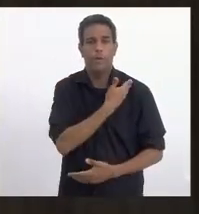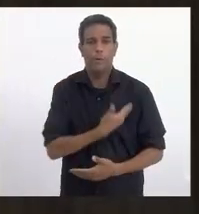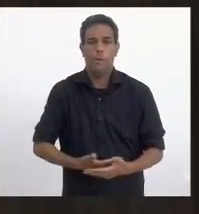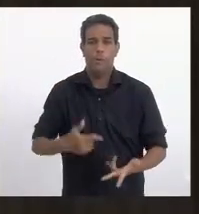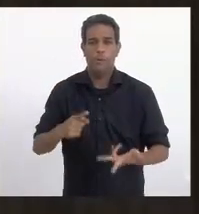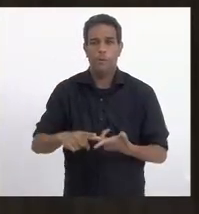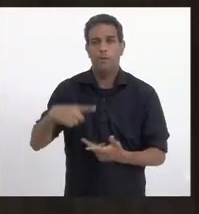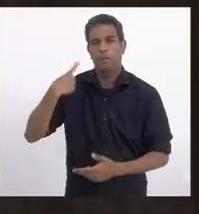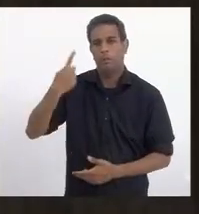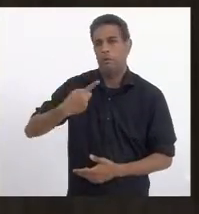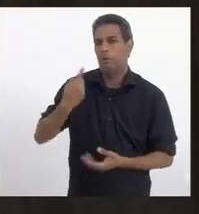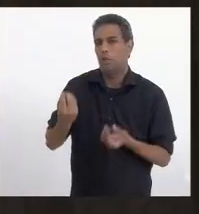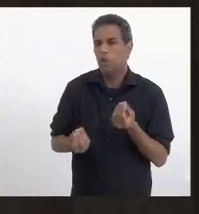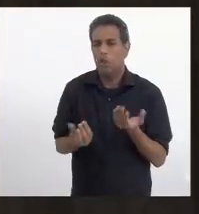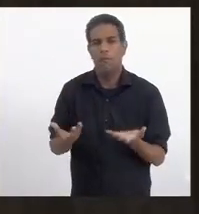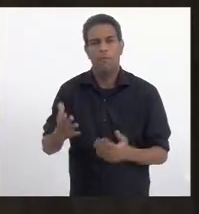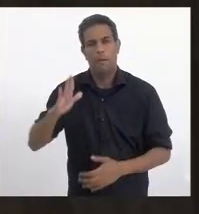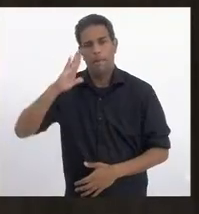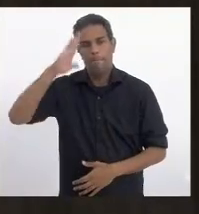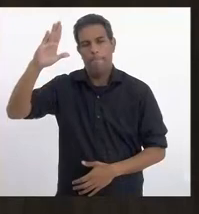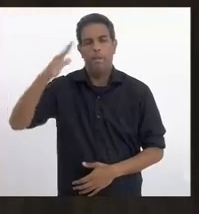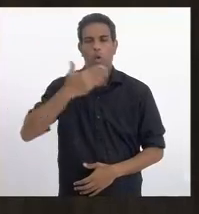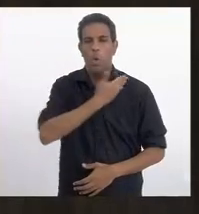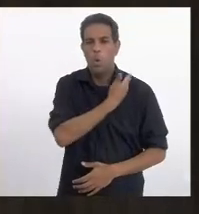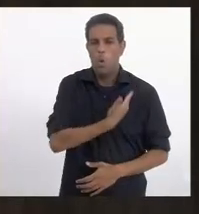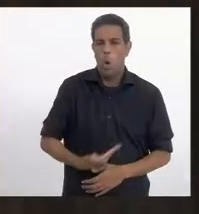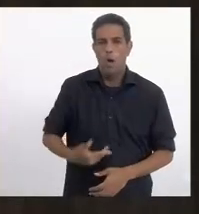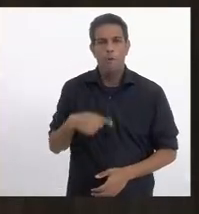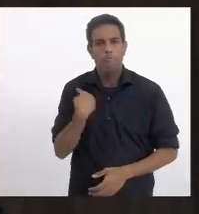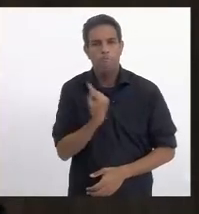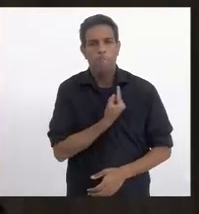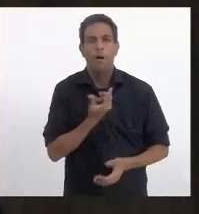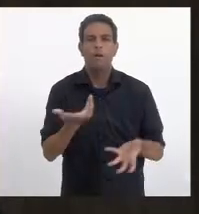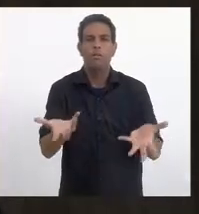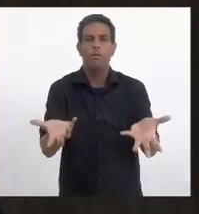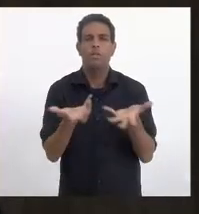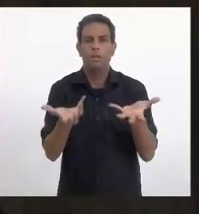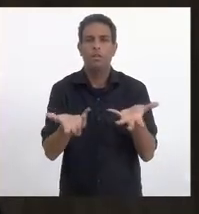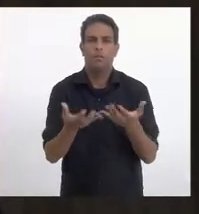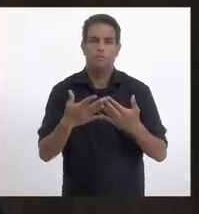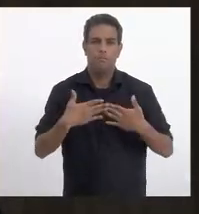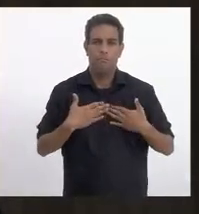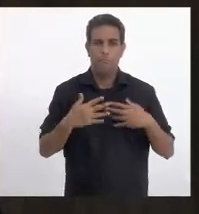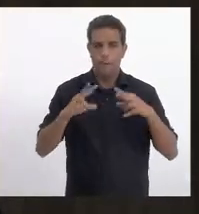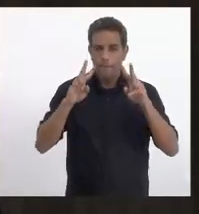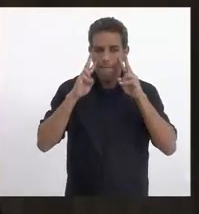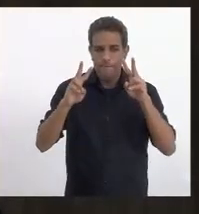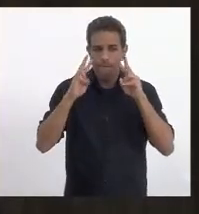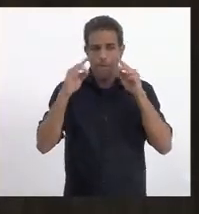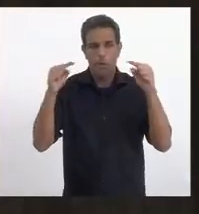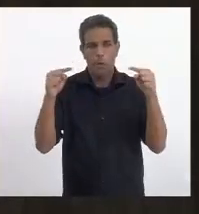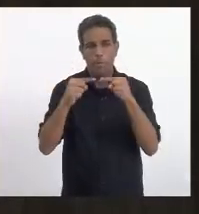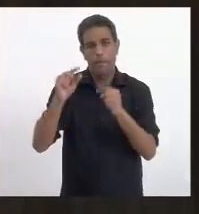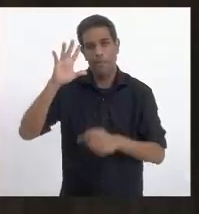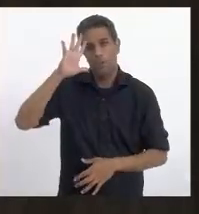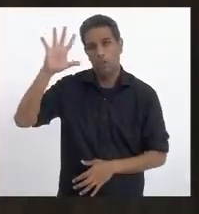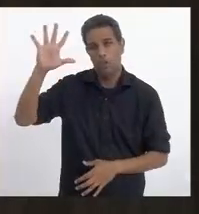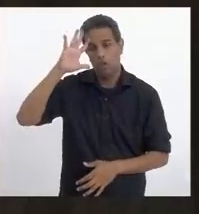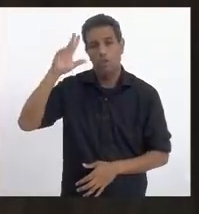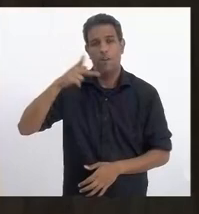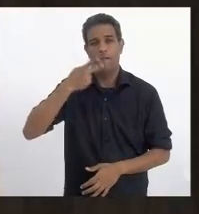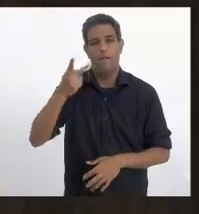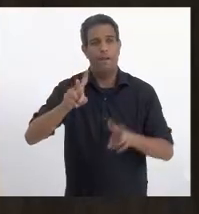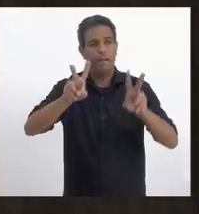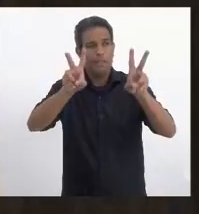para deputado nem se fala mas principalmente para o governador E nós queremos é o meu entendimento Meu sonho é